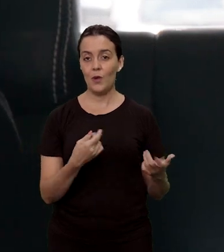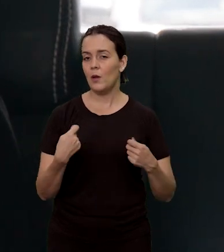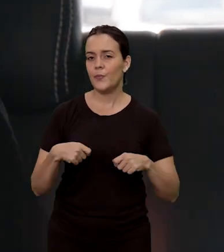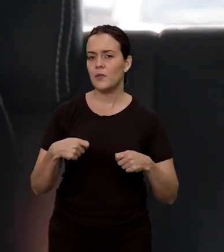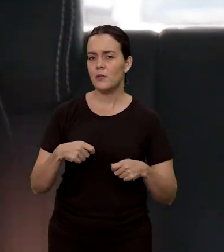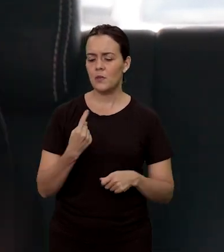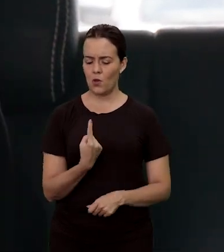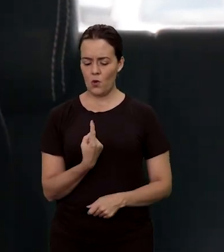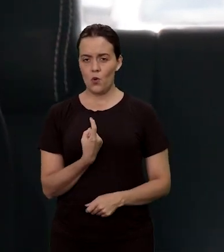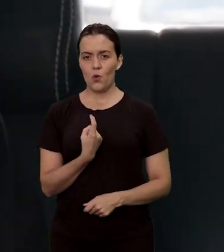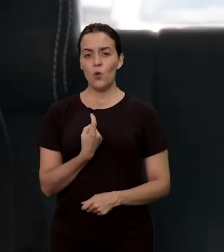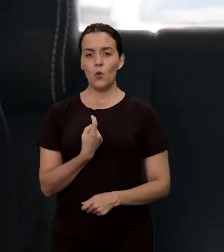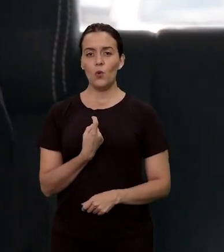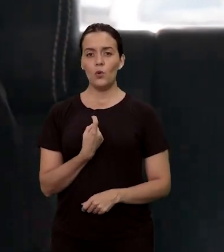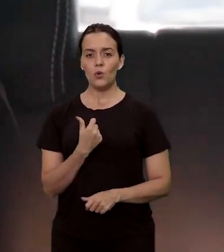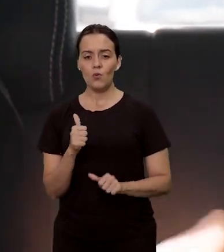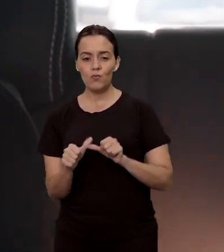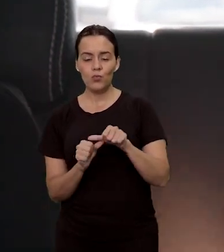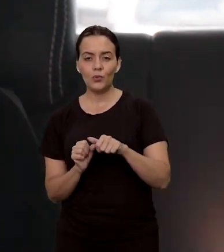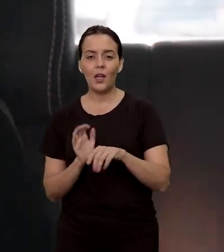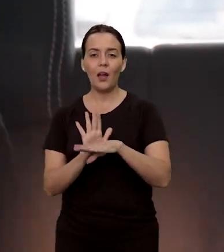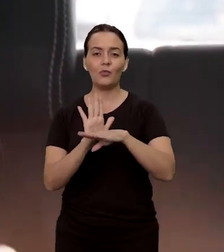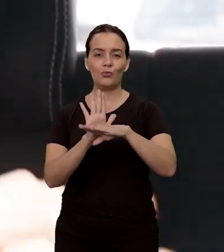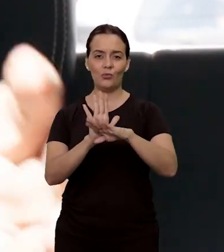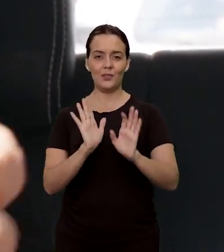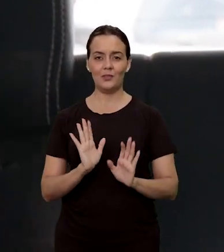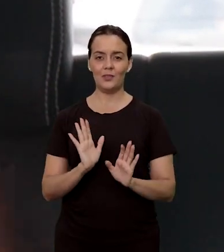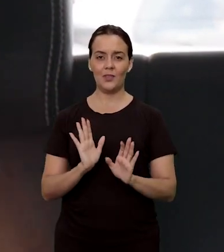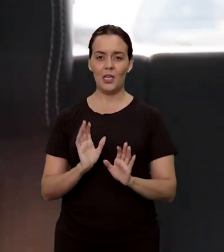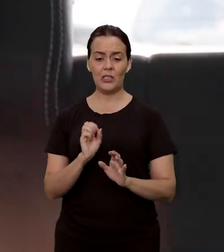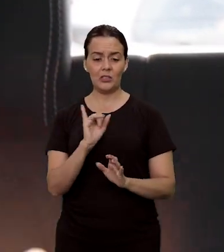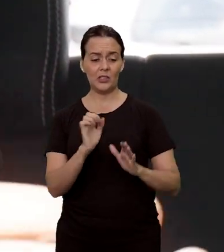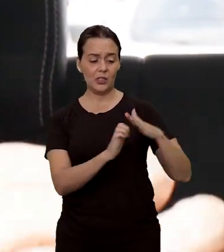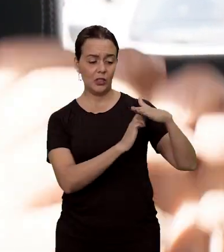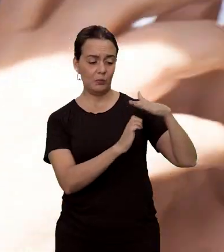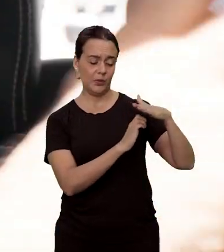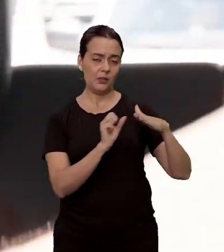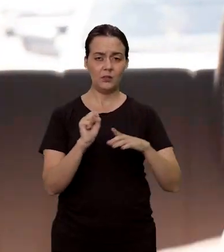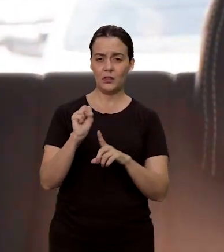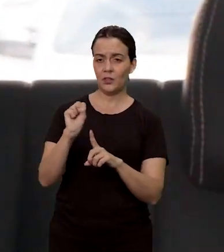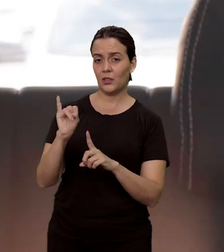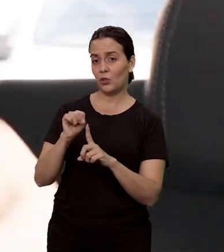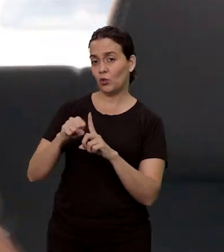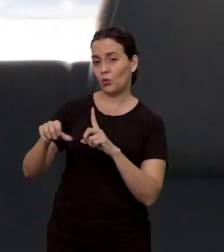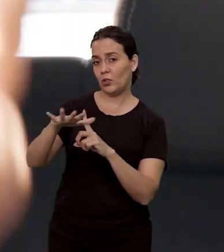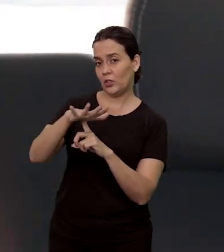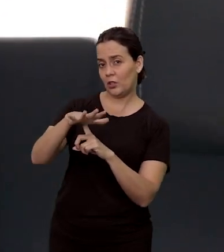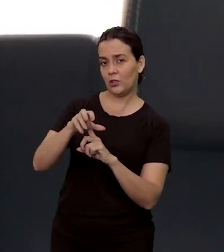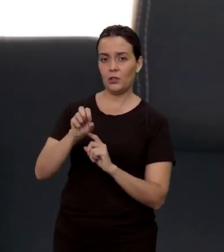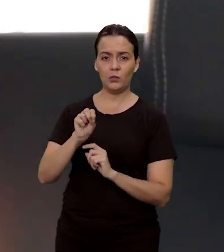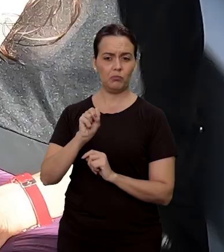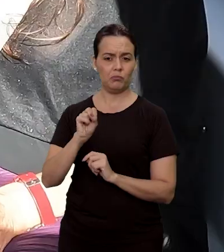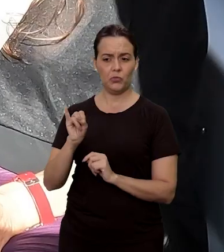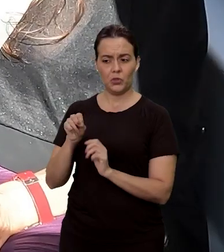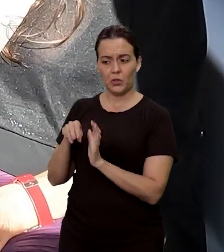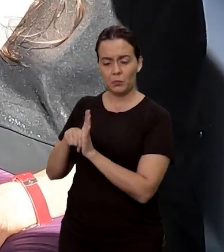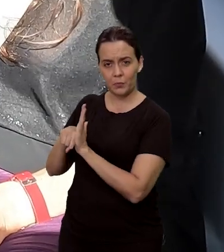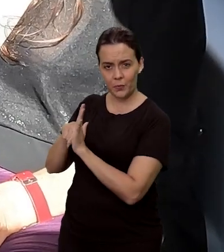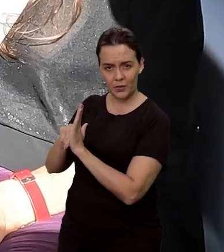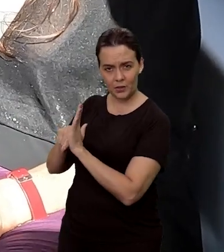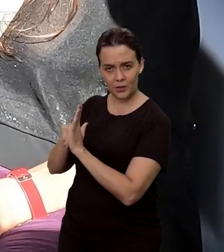qual perspectiva for, né? Empresarial, social, enfim, dentro da academia, tu vai